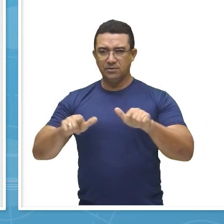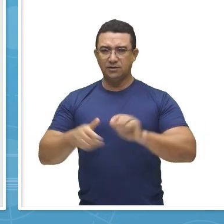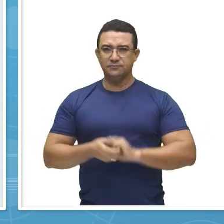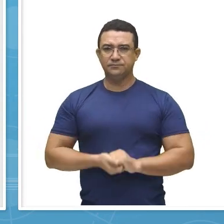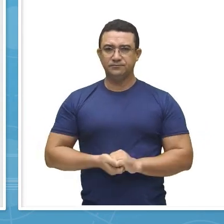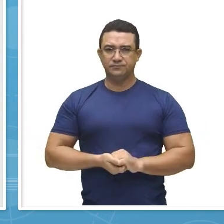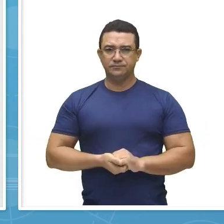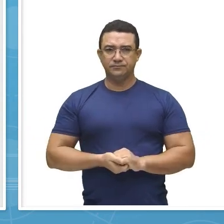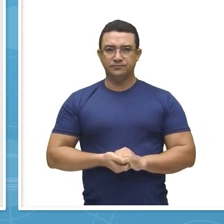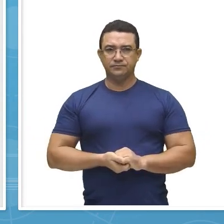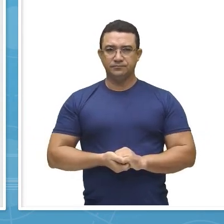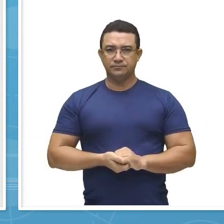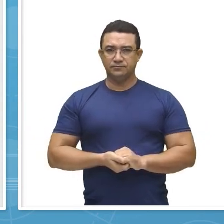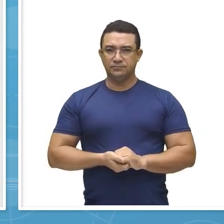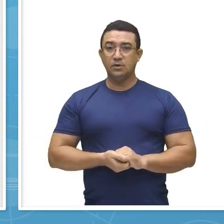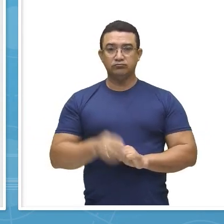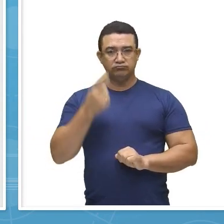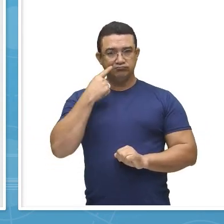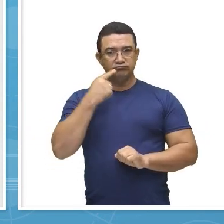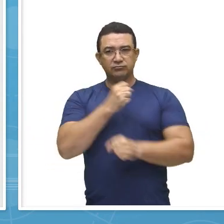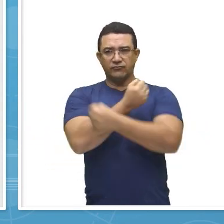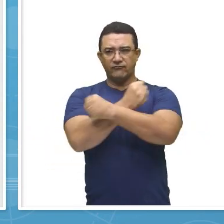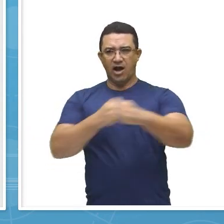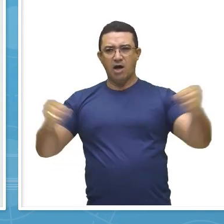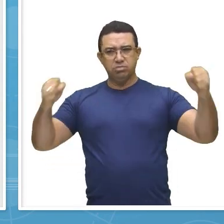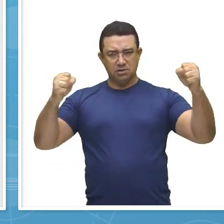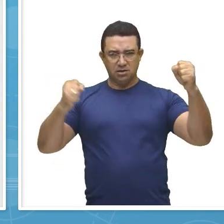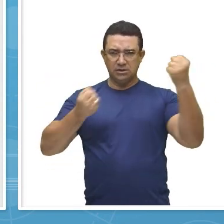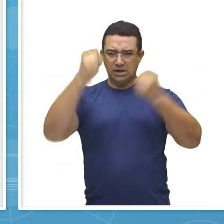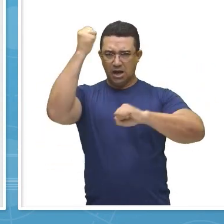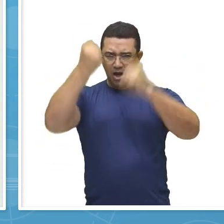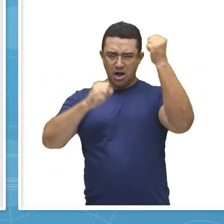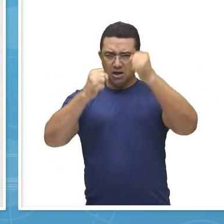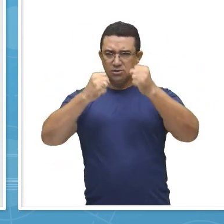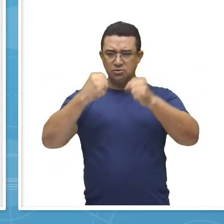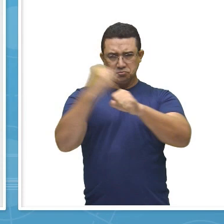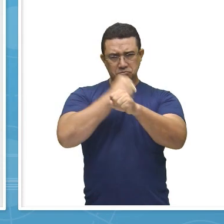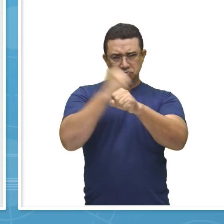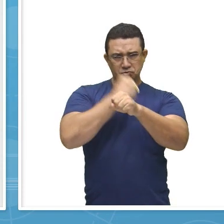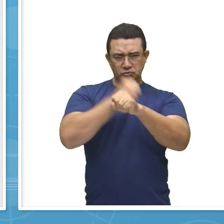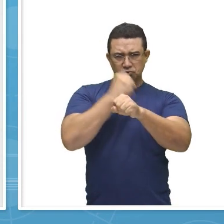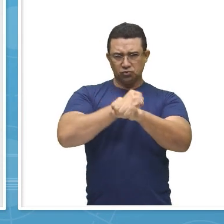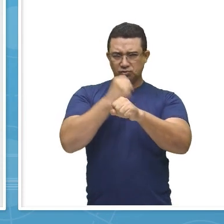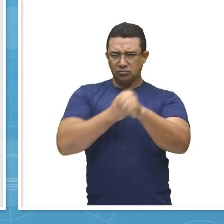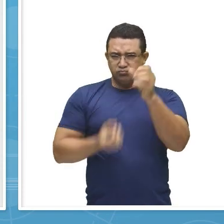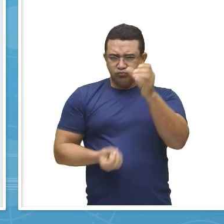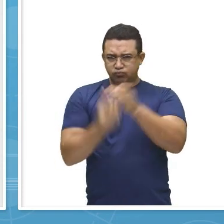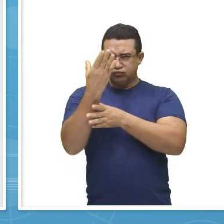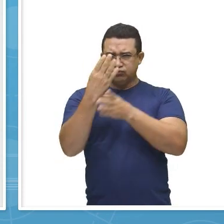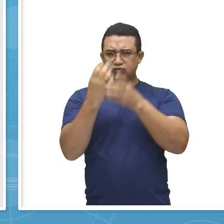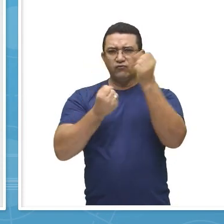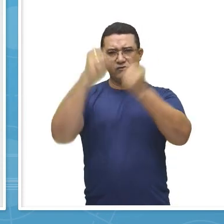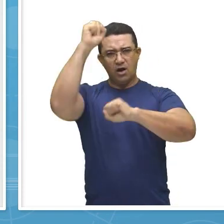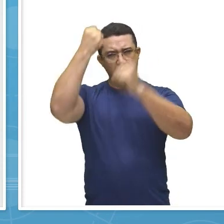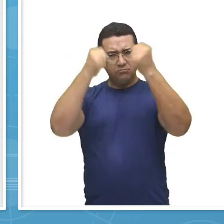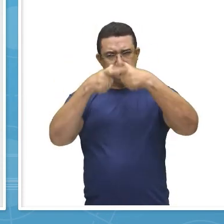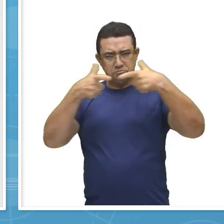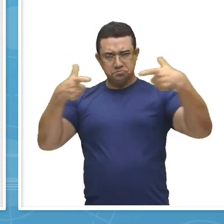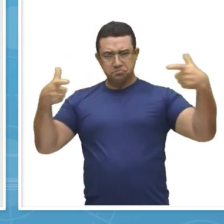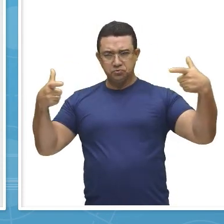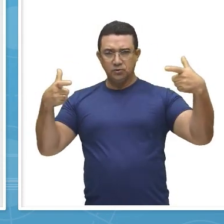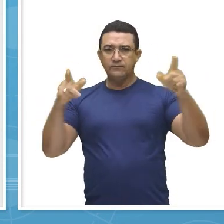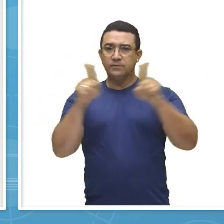período, que são as grandes unidades fabris, ou seja, a construção, o surgimento de muitas fábricas e